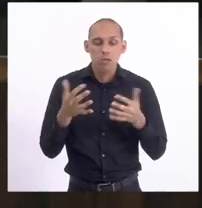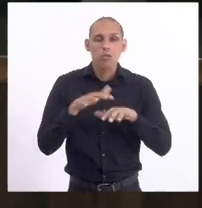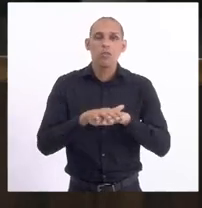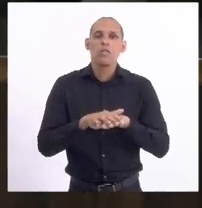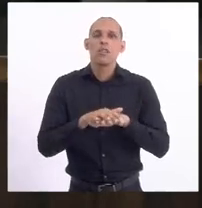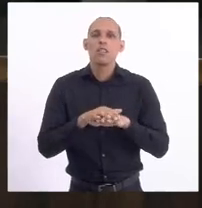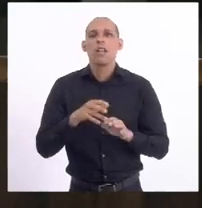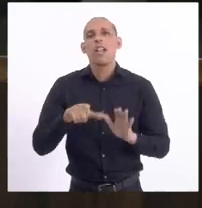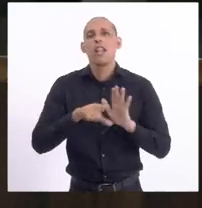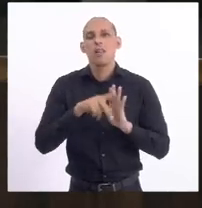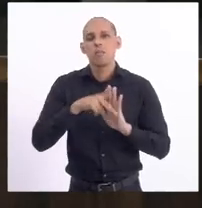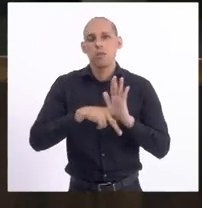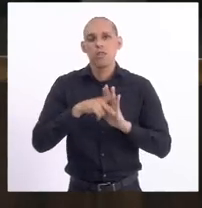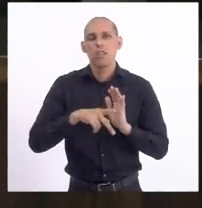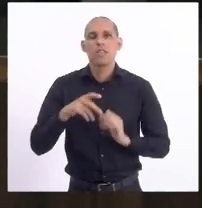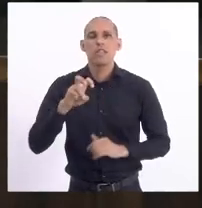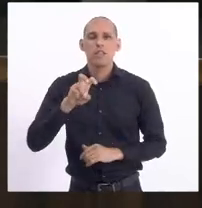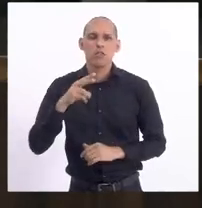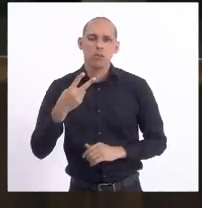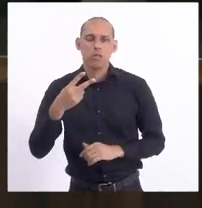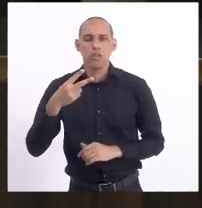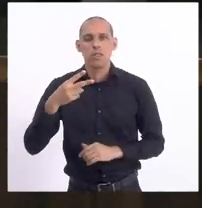lei 523121,